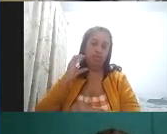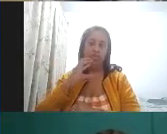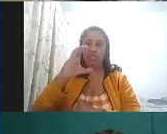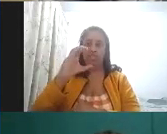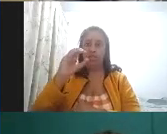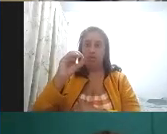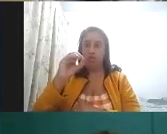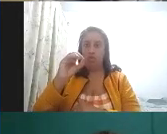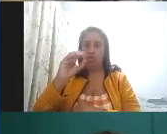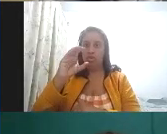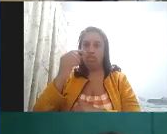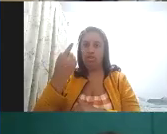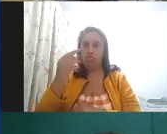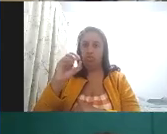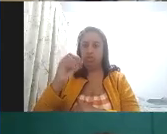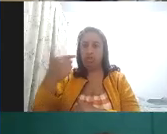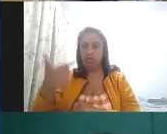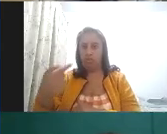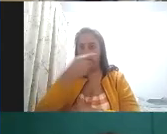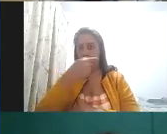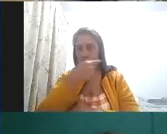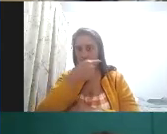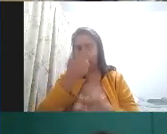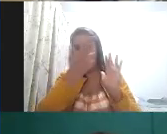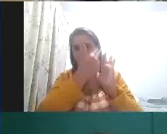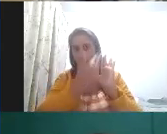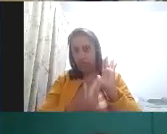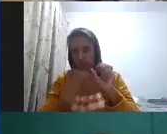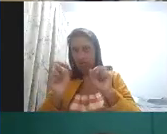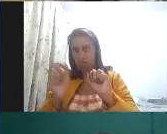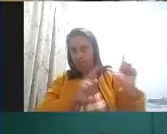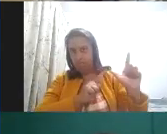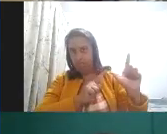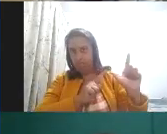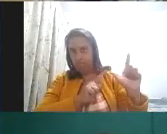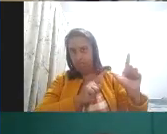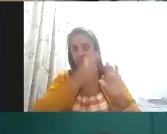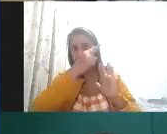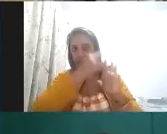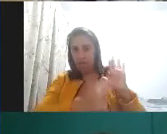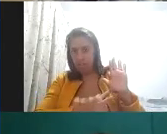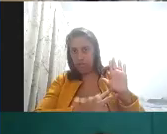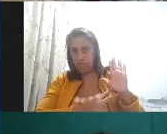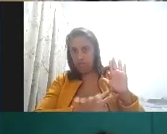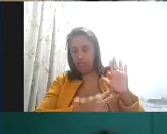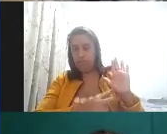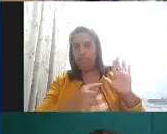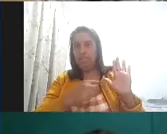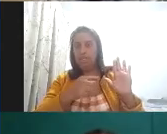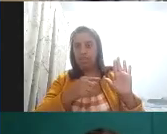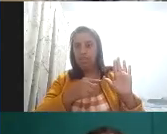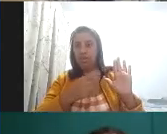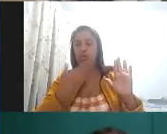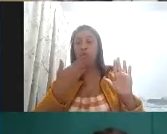Então, nós temos a articulação atlanto-occipital e atlanto-axial. Ela é especializada no movimento de rotação. Então, mais ou menos em